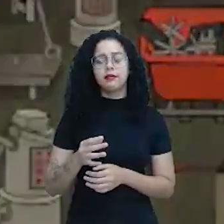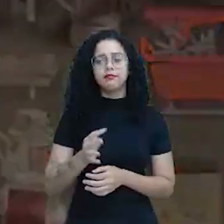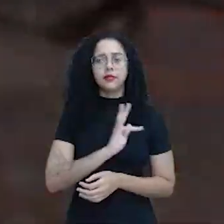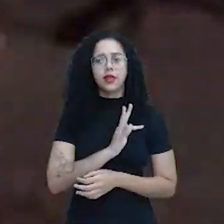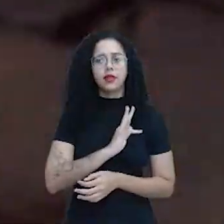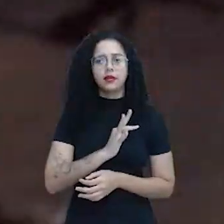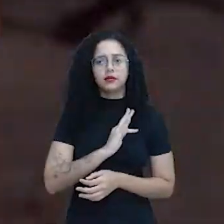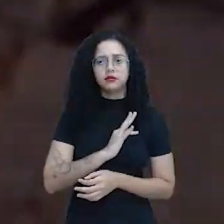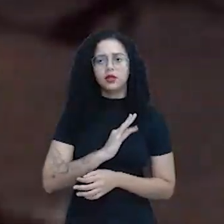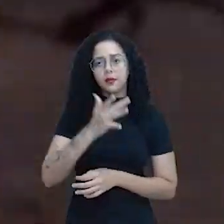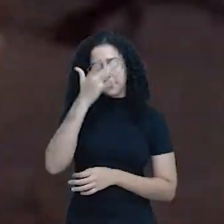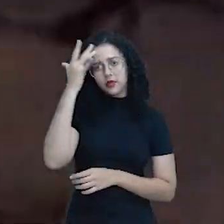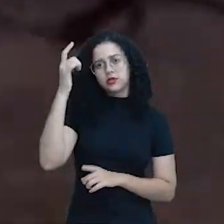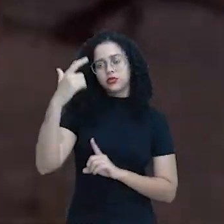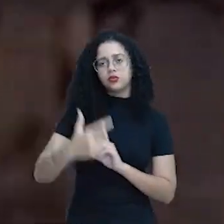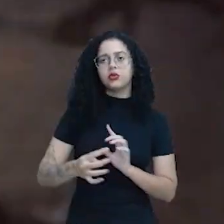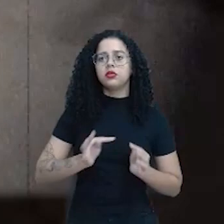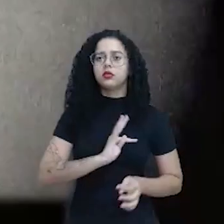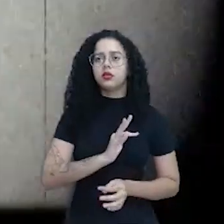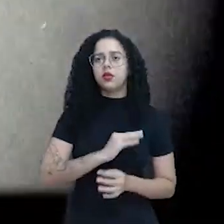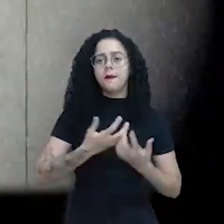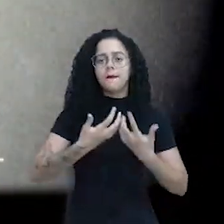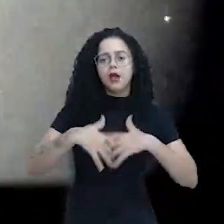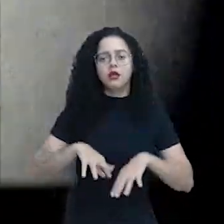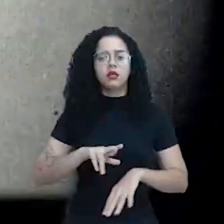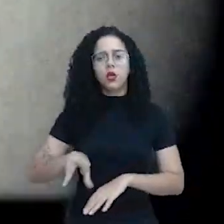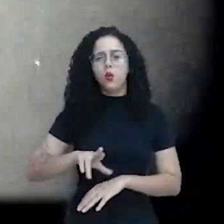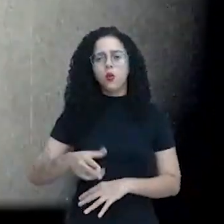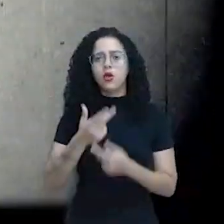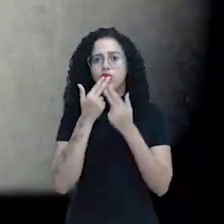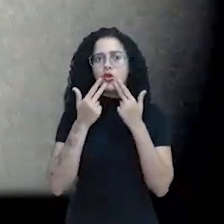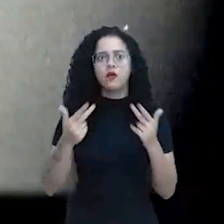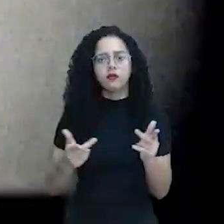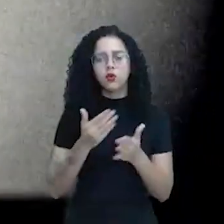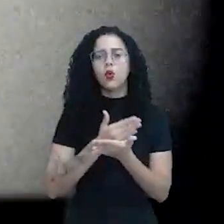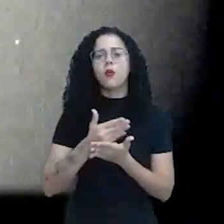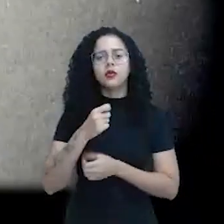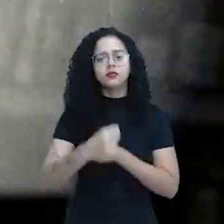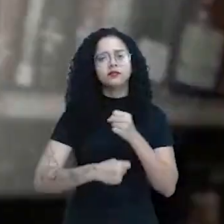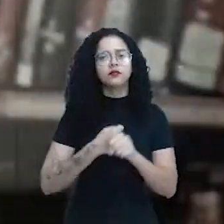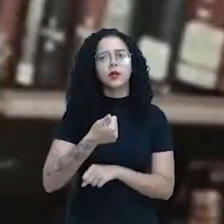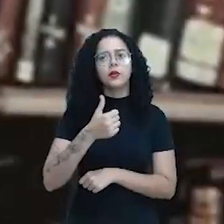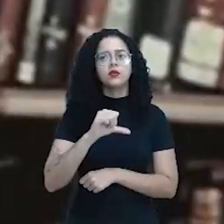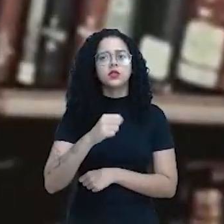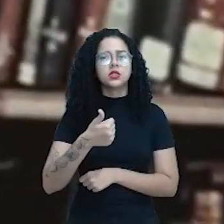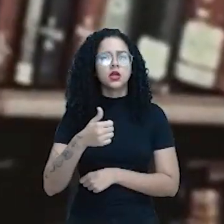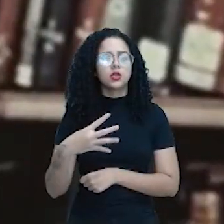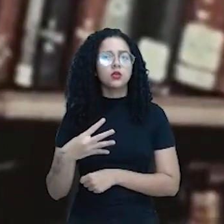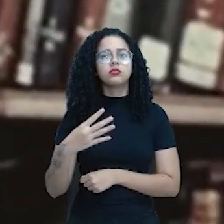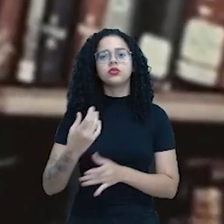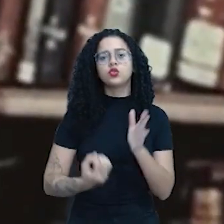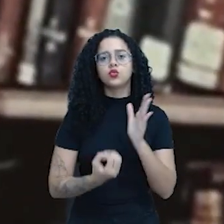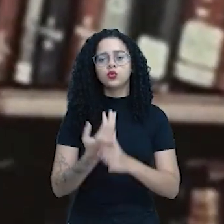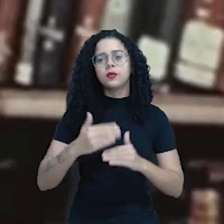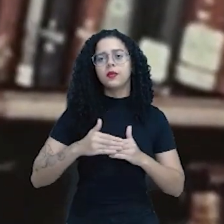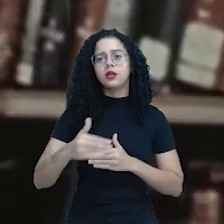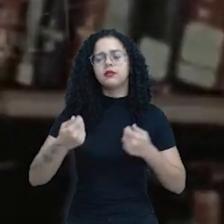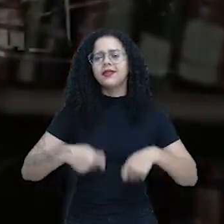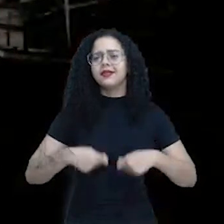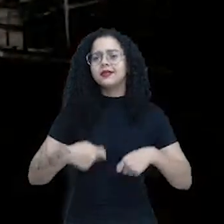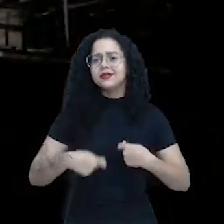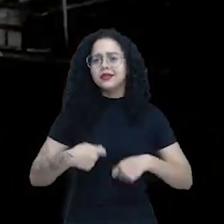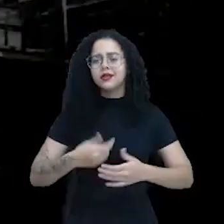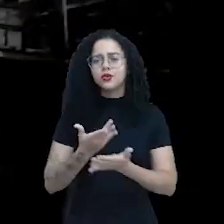a máquina. Essa teoria não é novidade, certo? Ela se iniciou lá em 1814 e surgiu a partir da necessidade